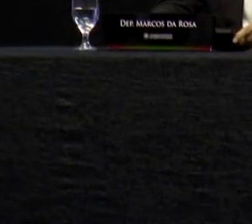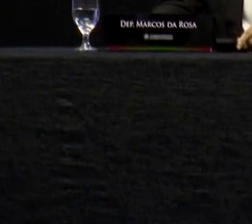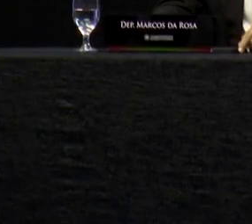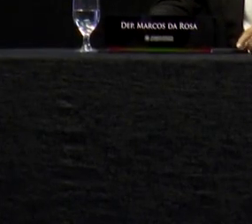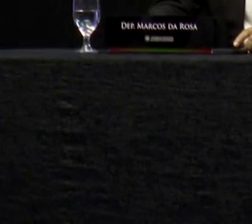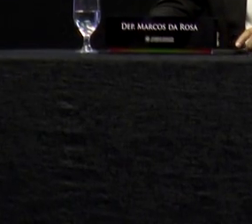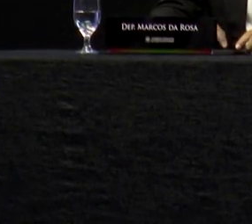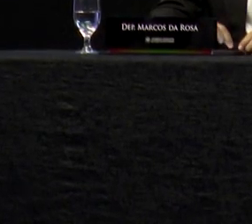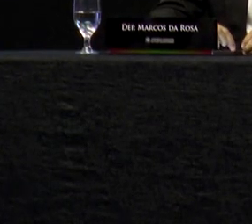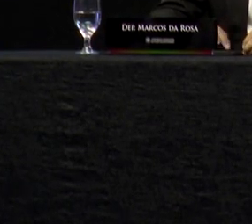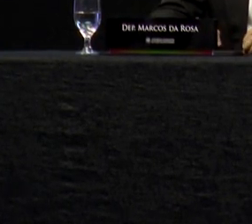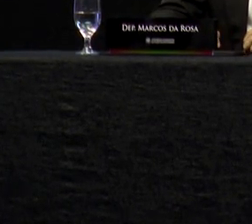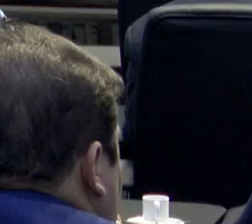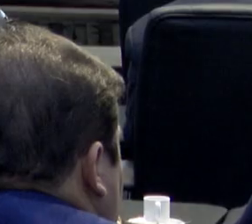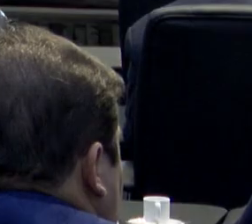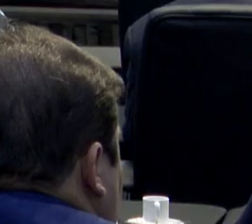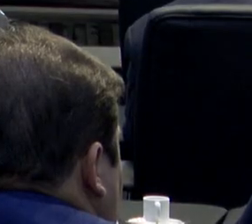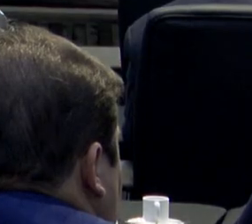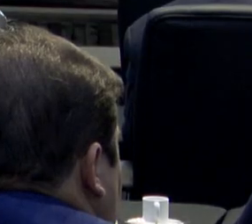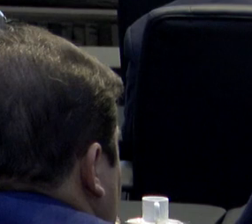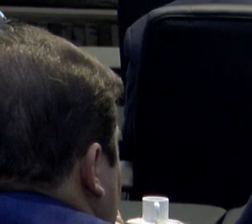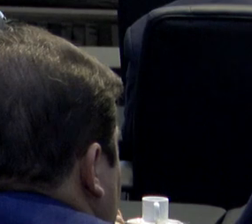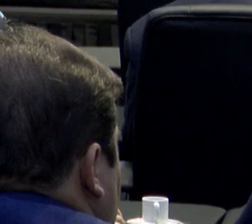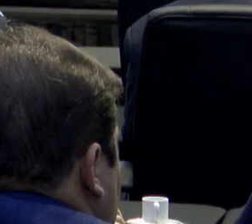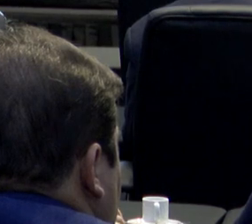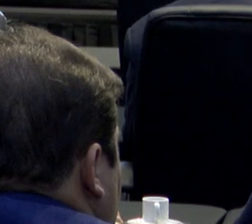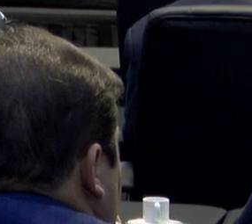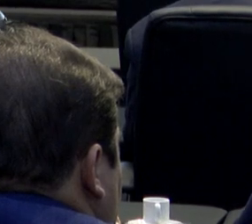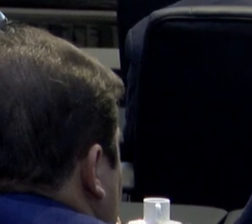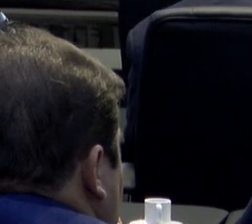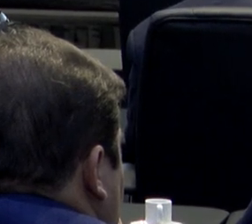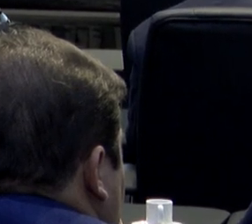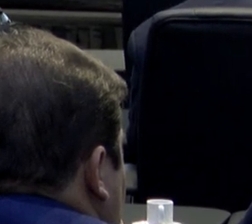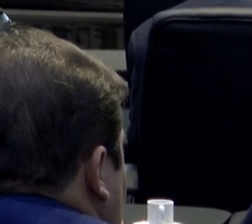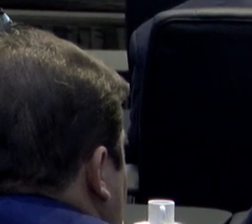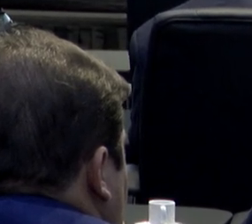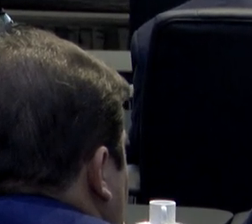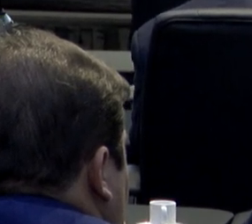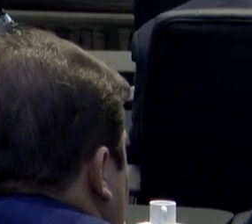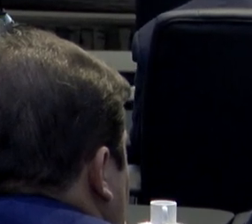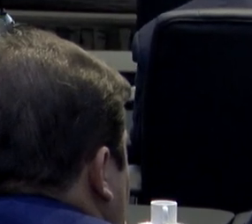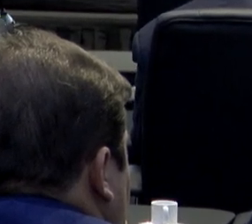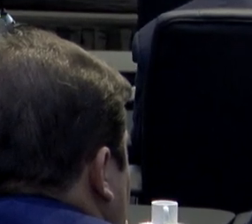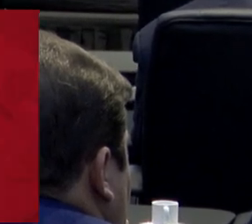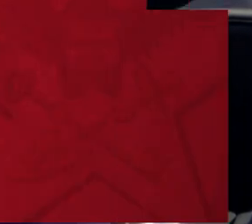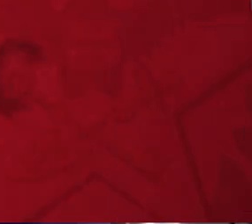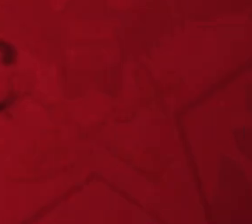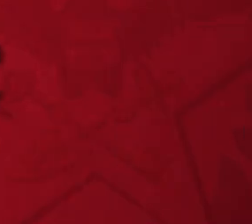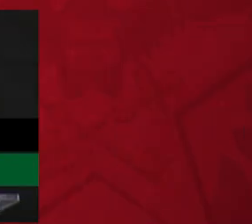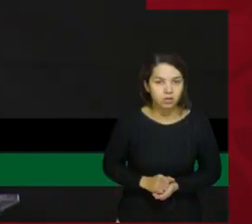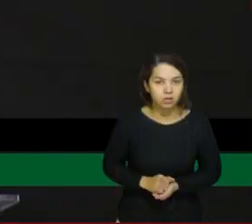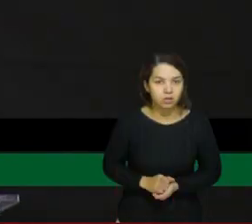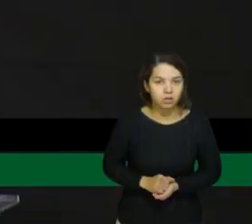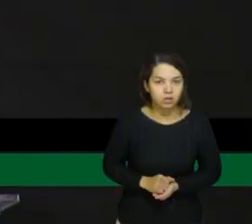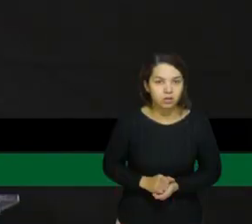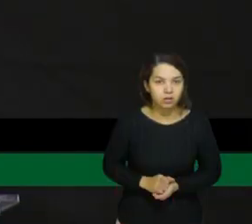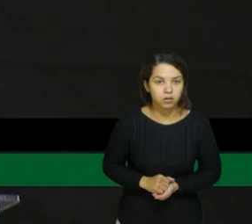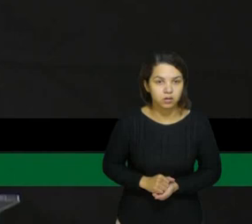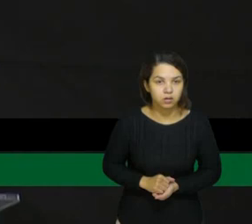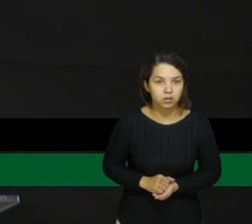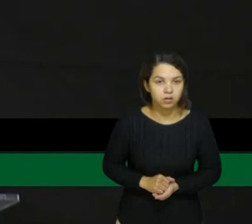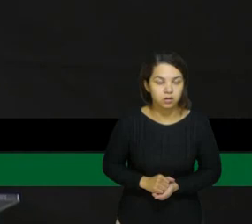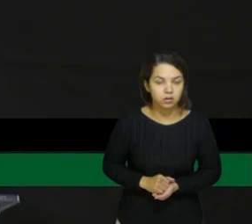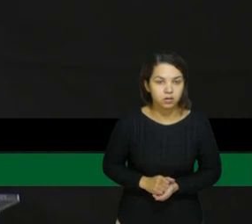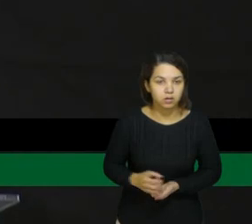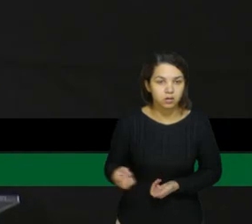Dário Strakczuk. Ele chamou a atenção para a necessidade de ampliação do hospital, localizado em Mafra. É uma